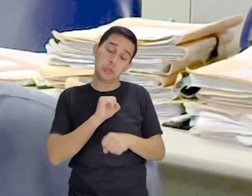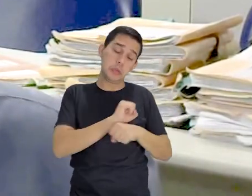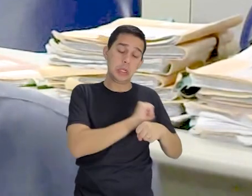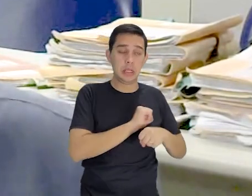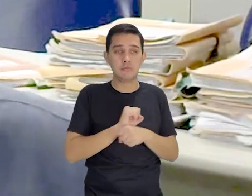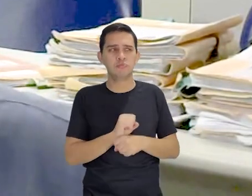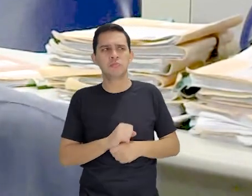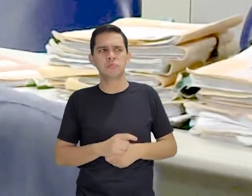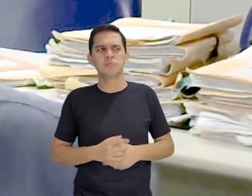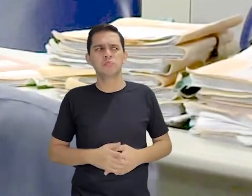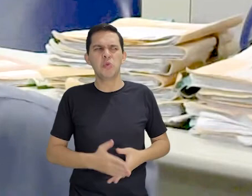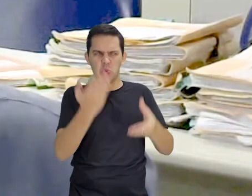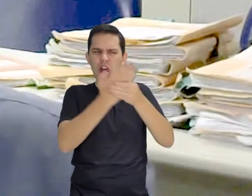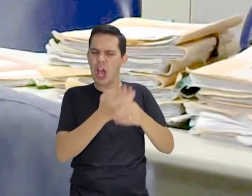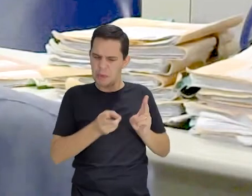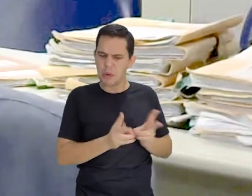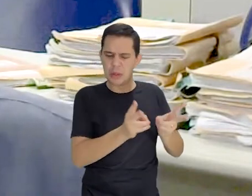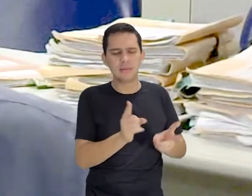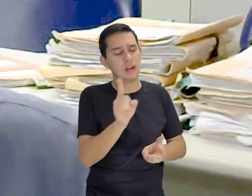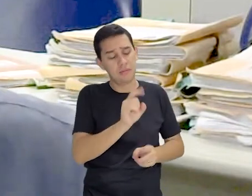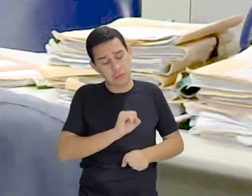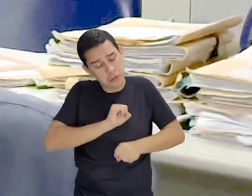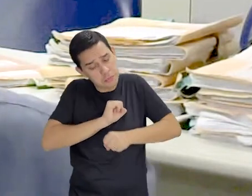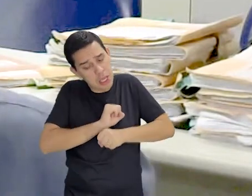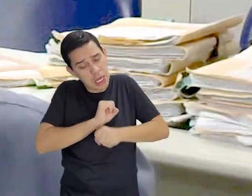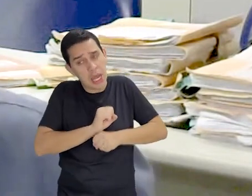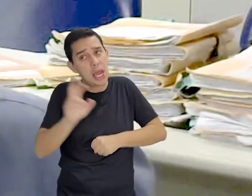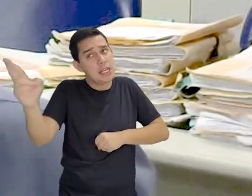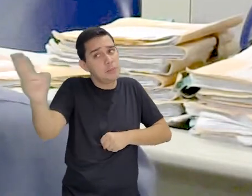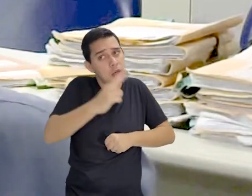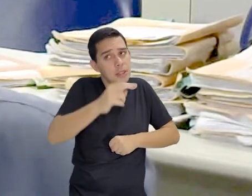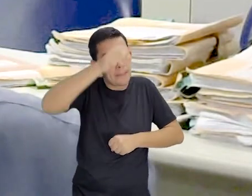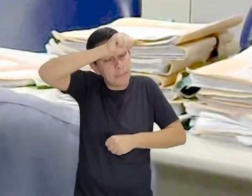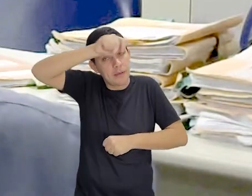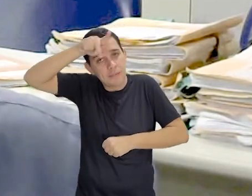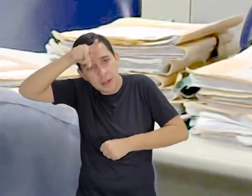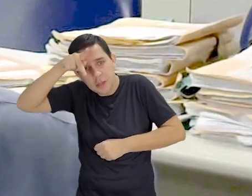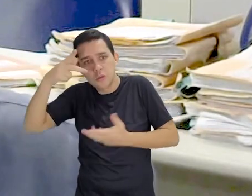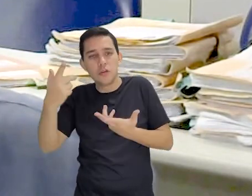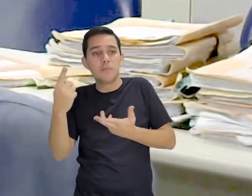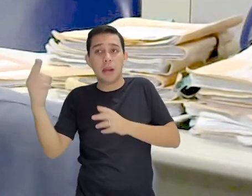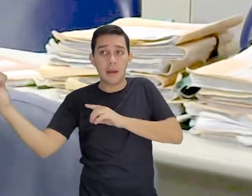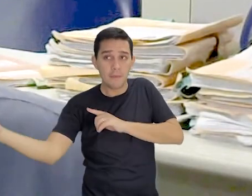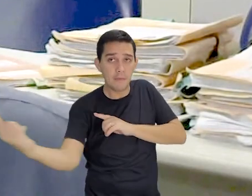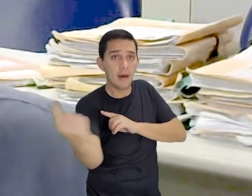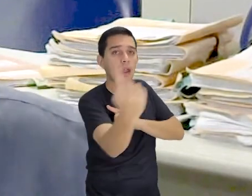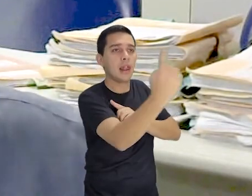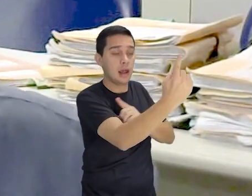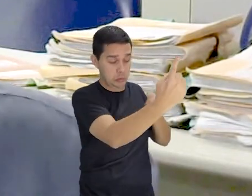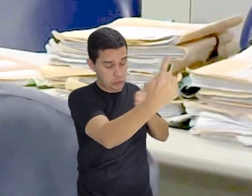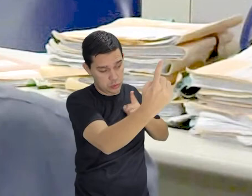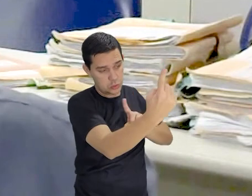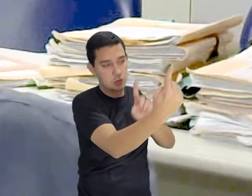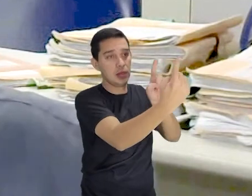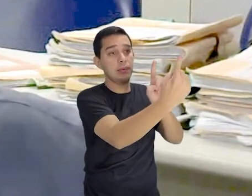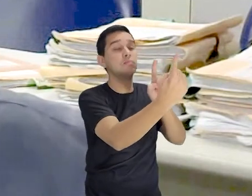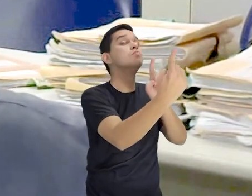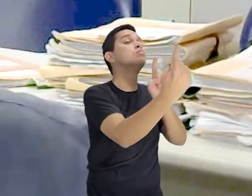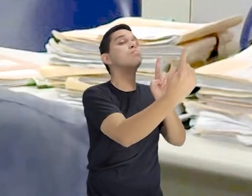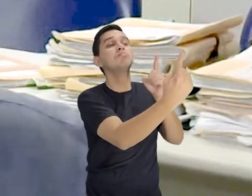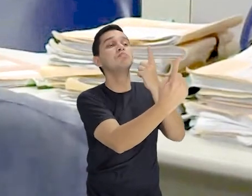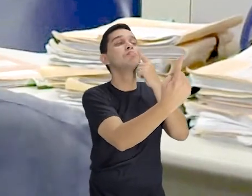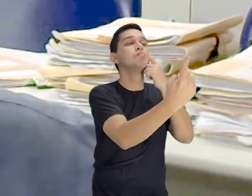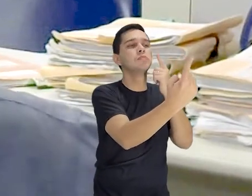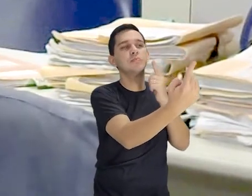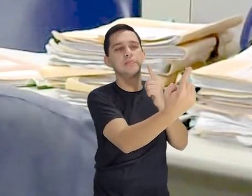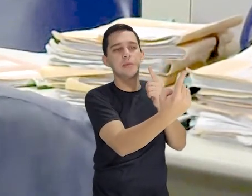nenhum recurso nesse momento. Vamos aguardar a resposta da prefeitura, a audiência de conciliação, e aí sim, caso não seja